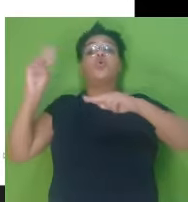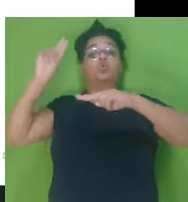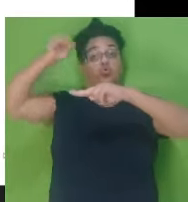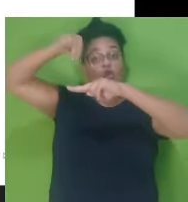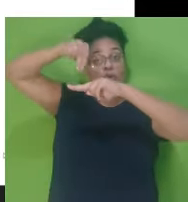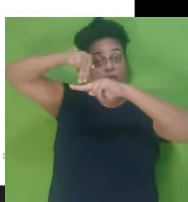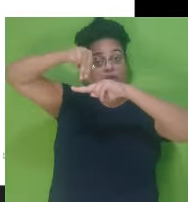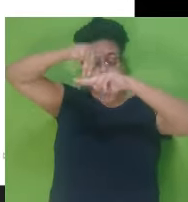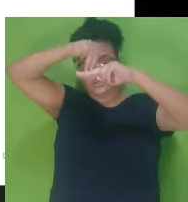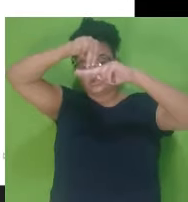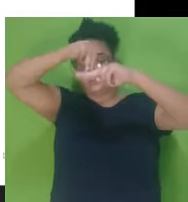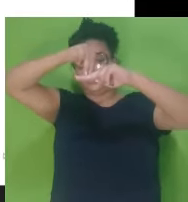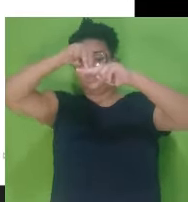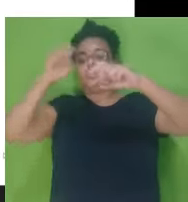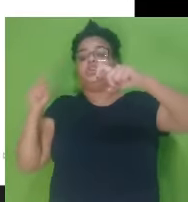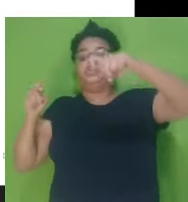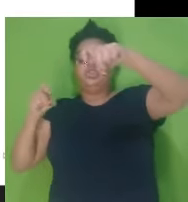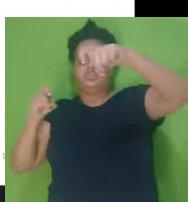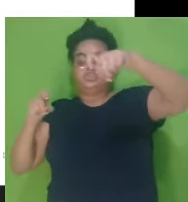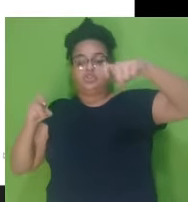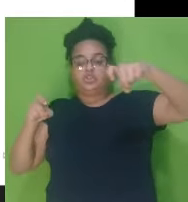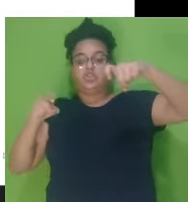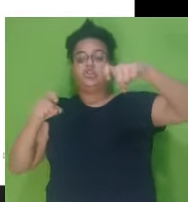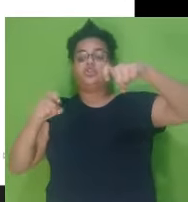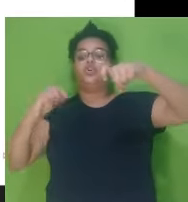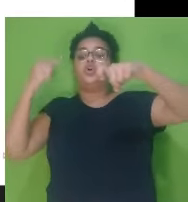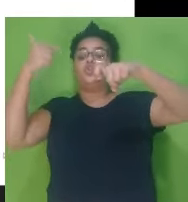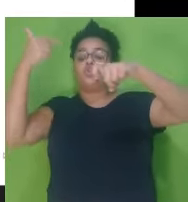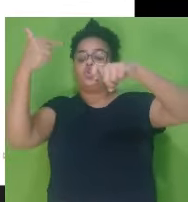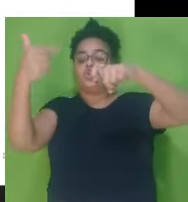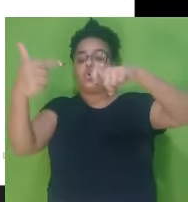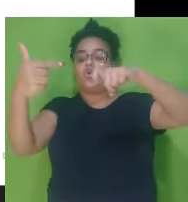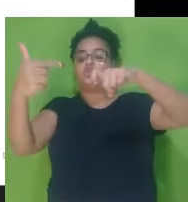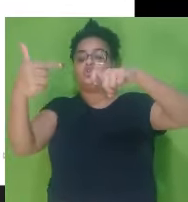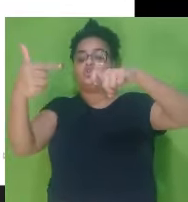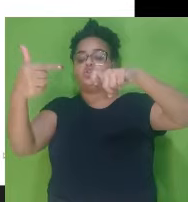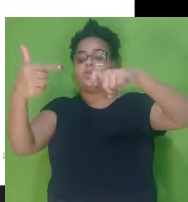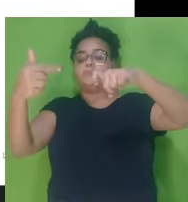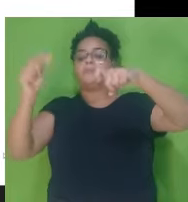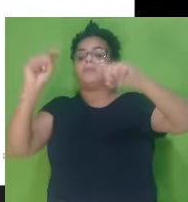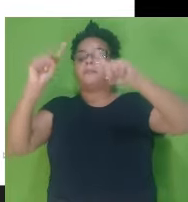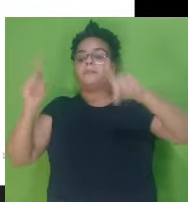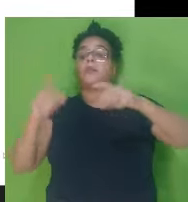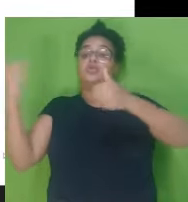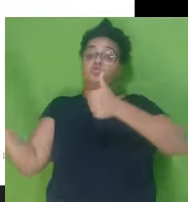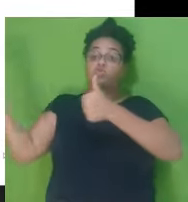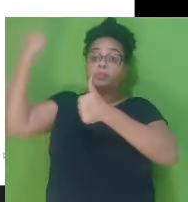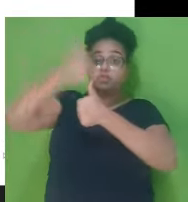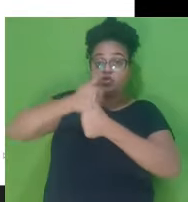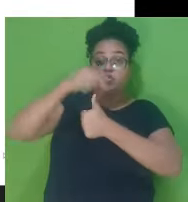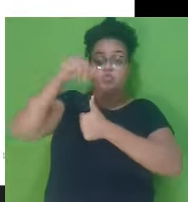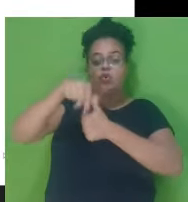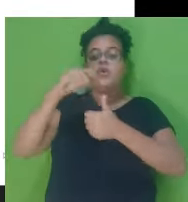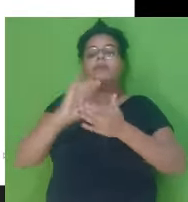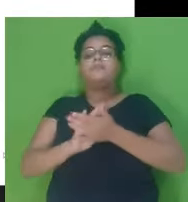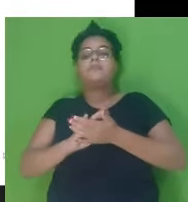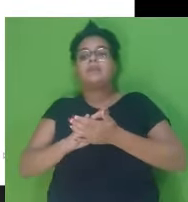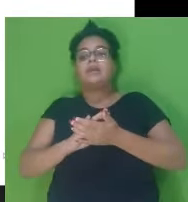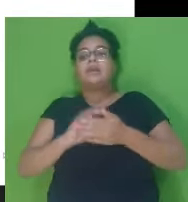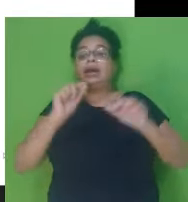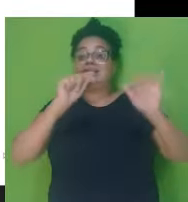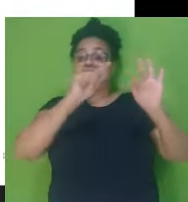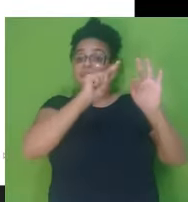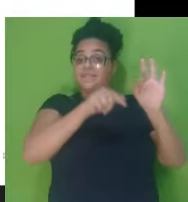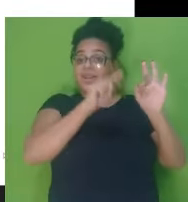numerador é x menos 2 vezes x2 mais 2x mais 4. Né? Então, eu substituo